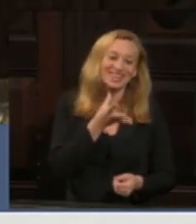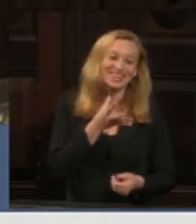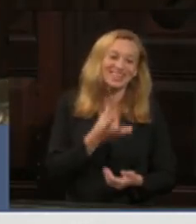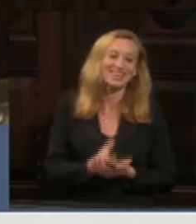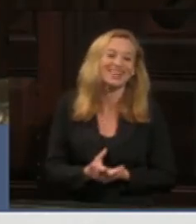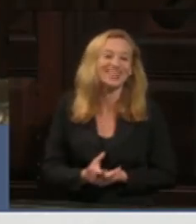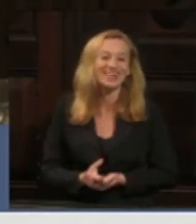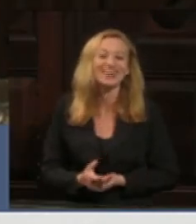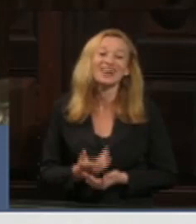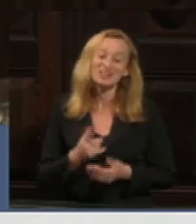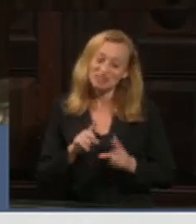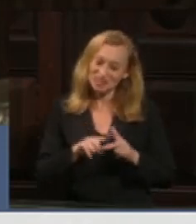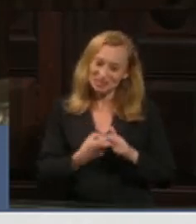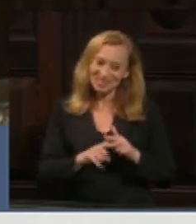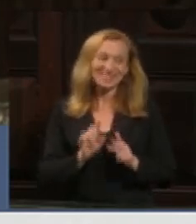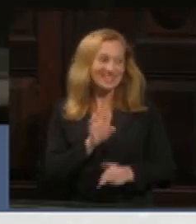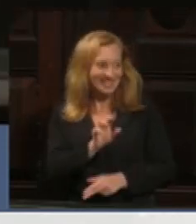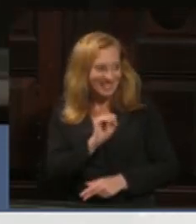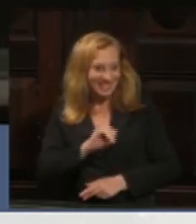a situação, hein, deputado?